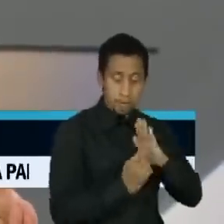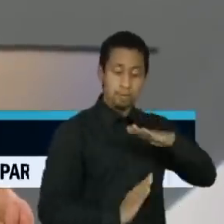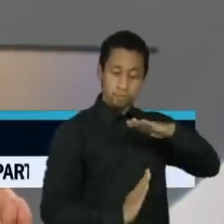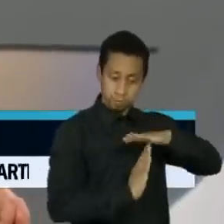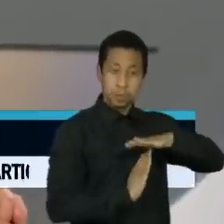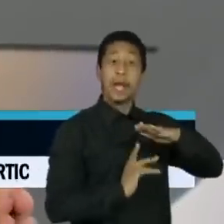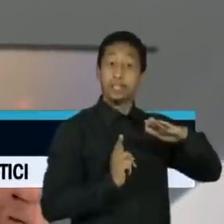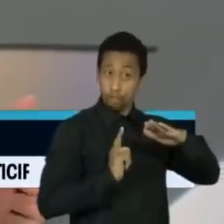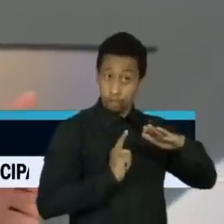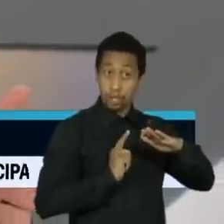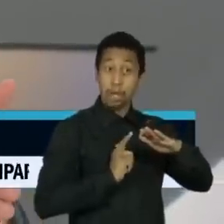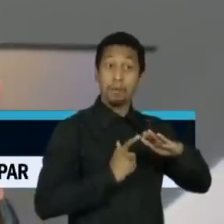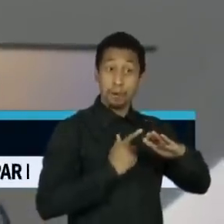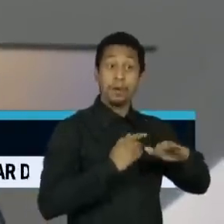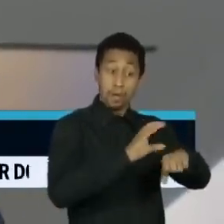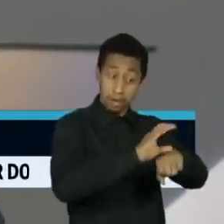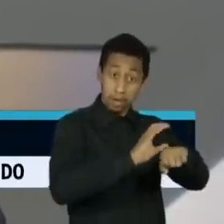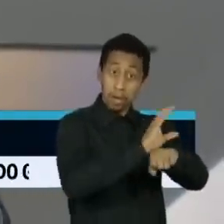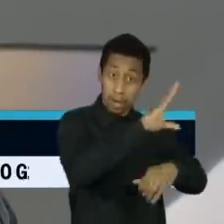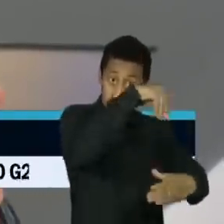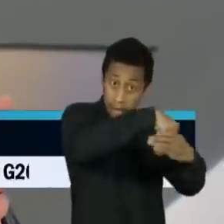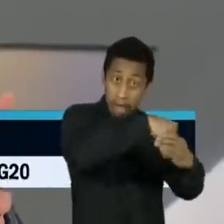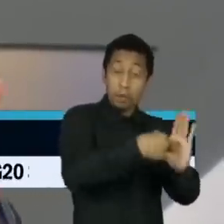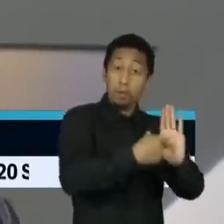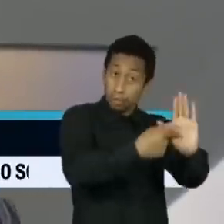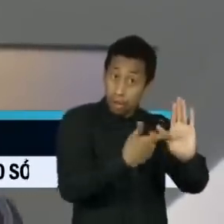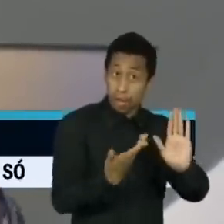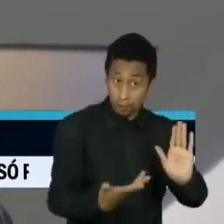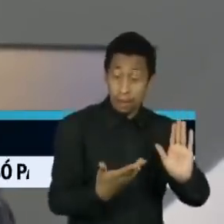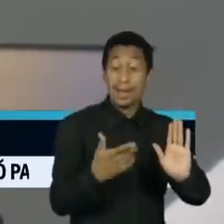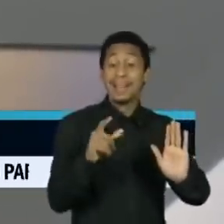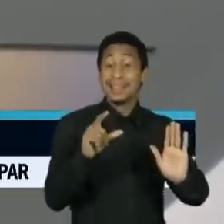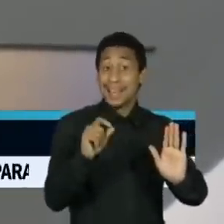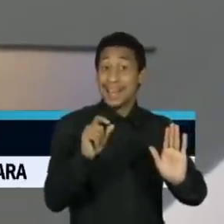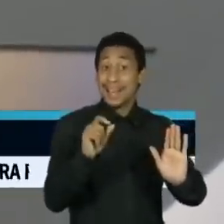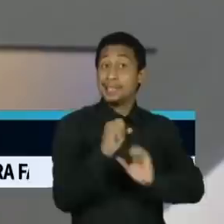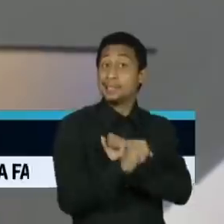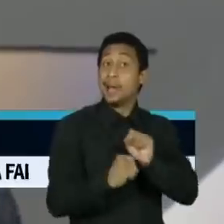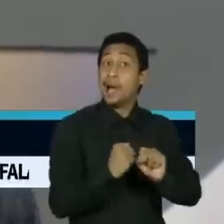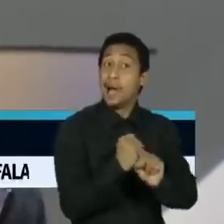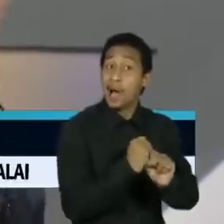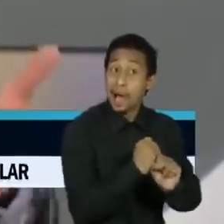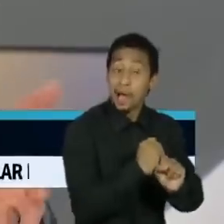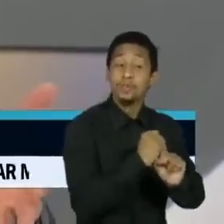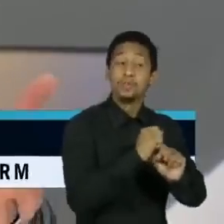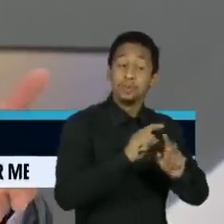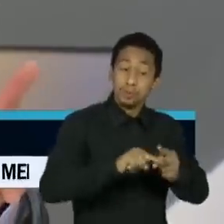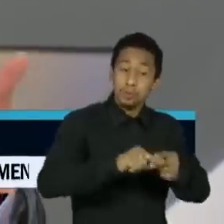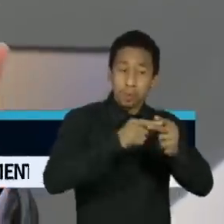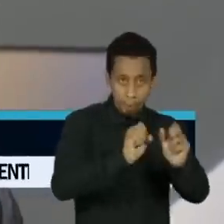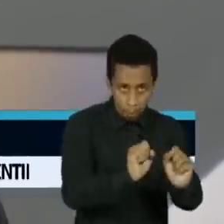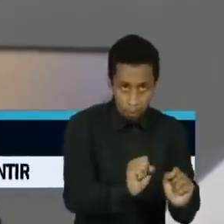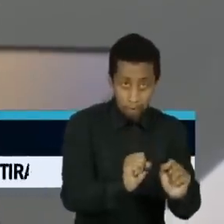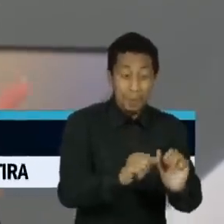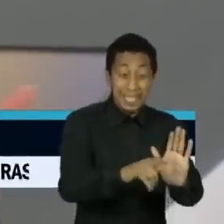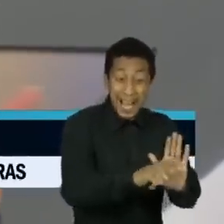emenda constitucional que previa uma revisão depois de 10 anos. Antes de chegar a esse período, você já revê,